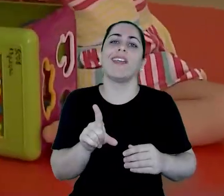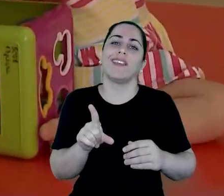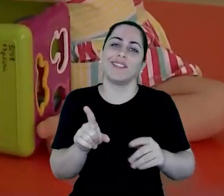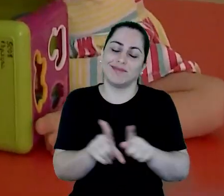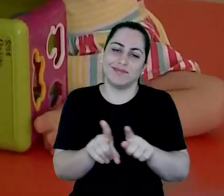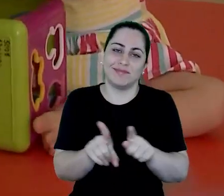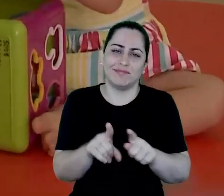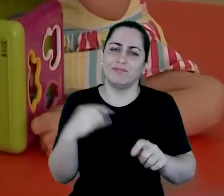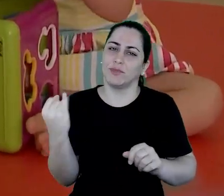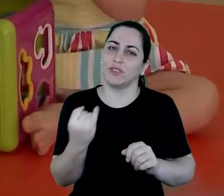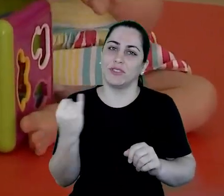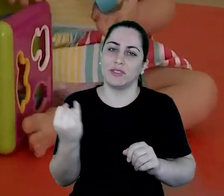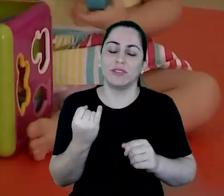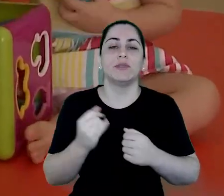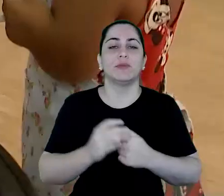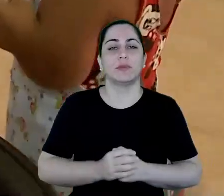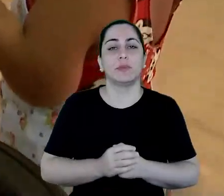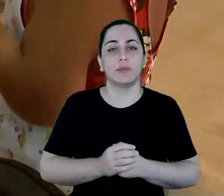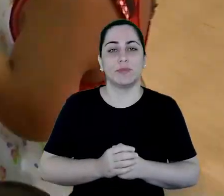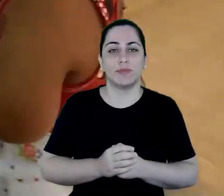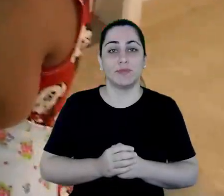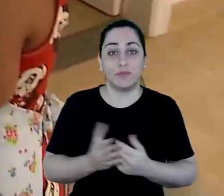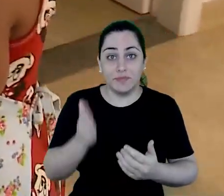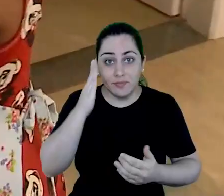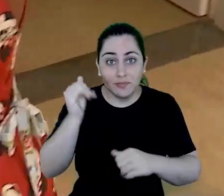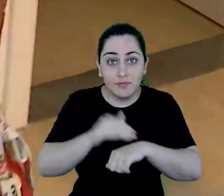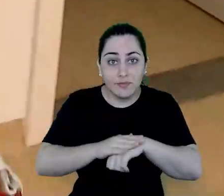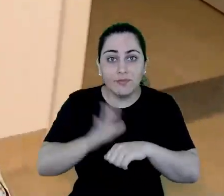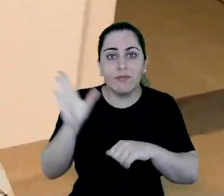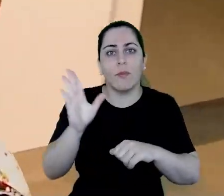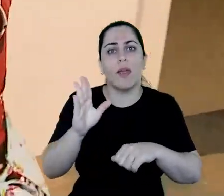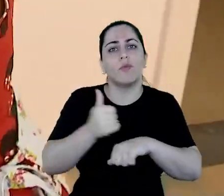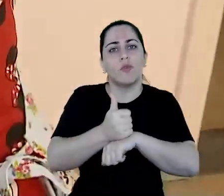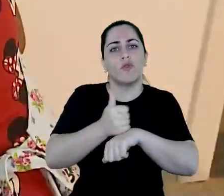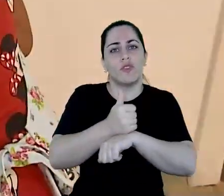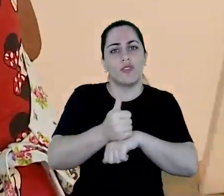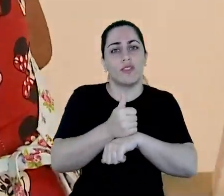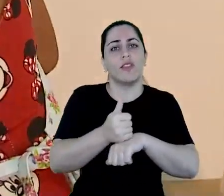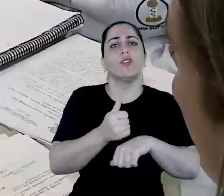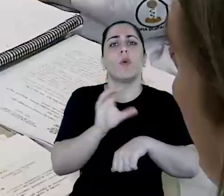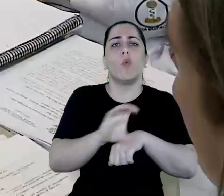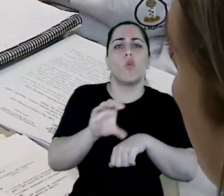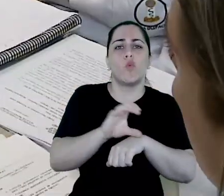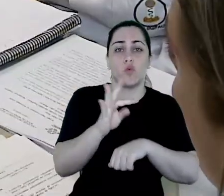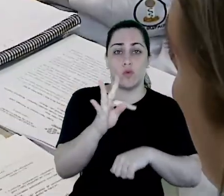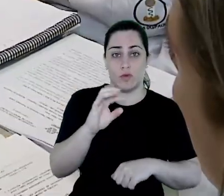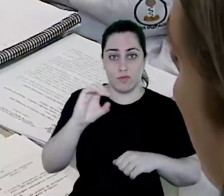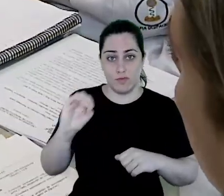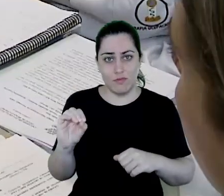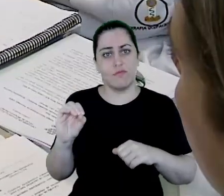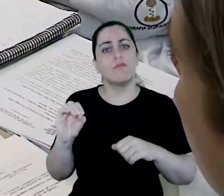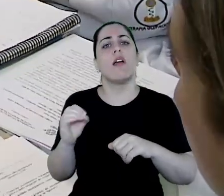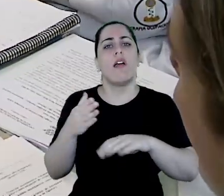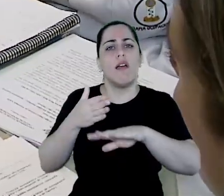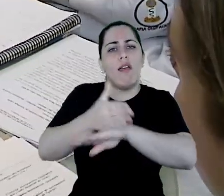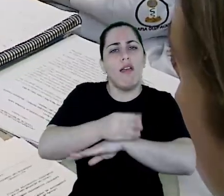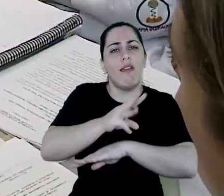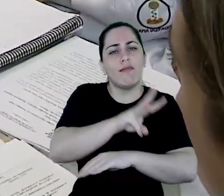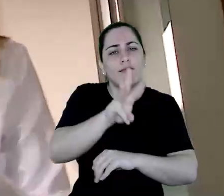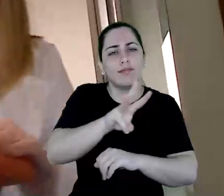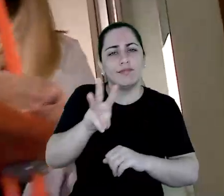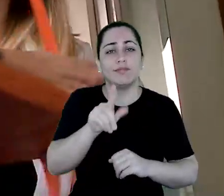execução de atividades do dia a dia. Para saber mais sobre a profissão e o curso de terapia ocupacional da